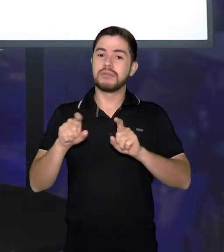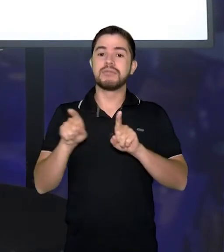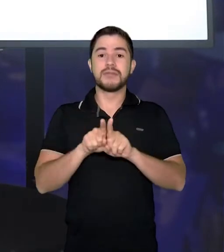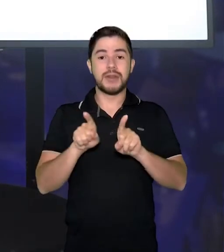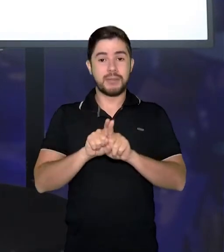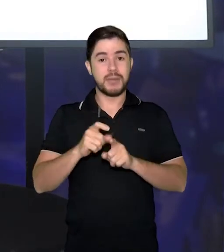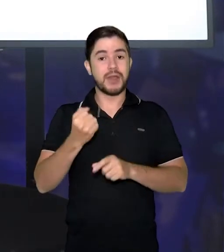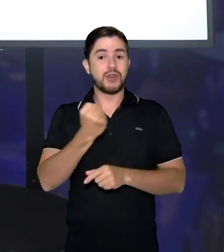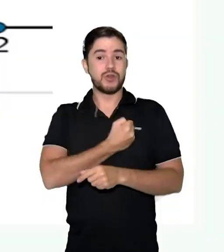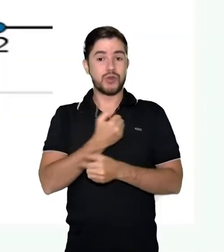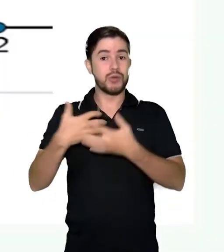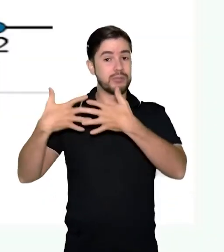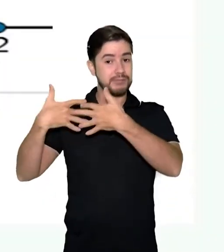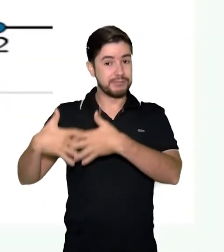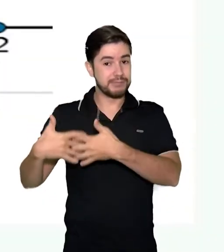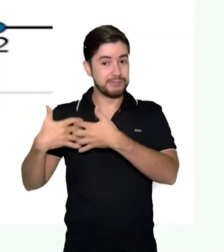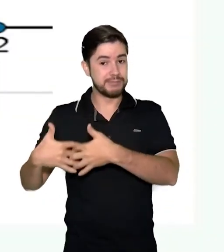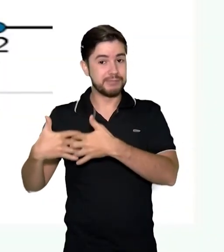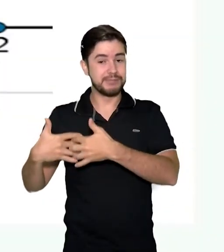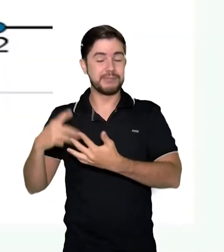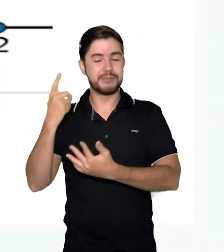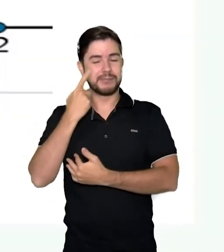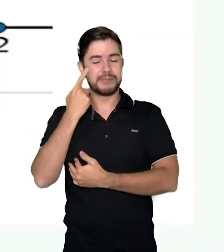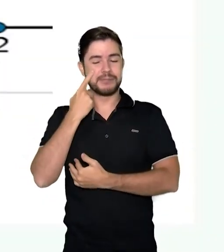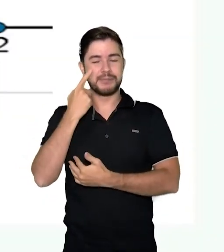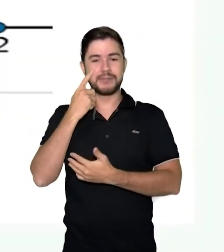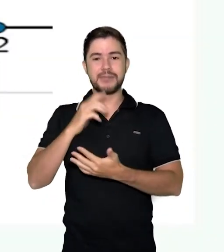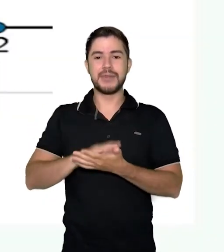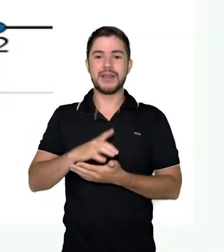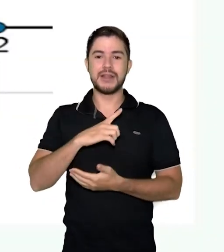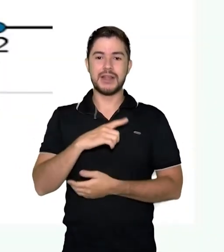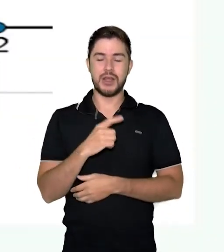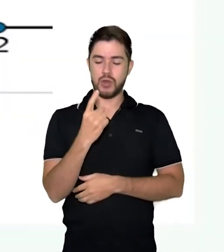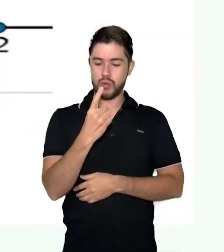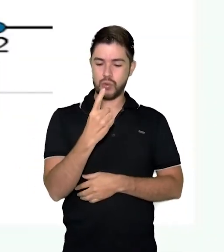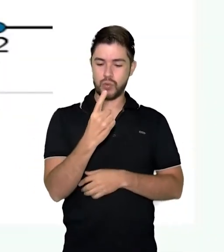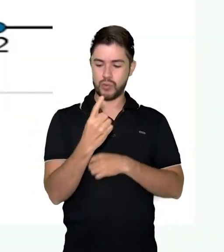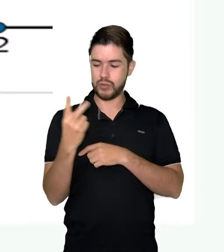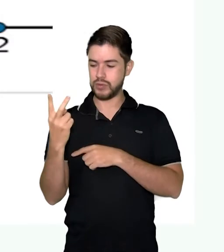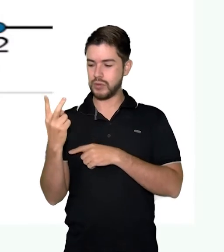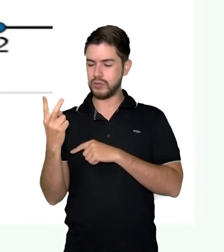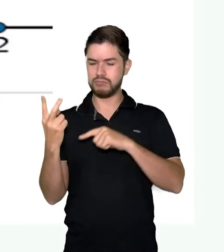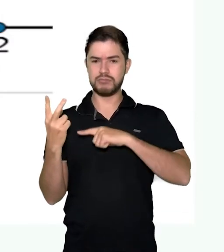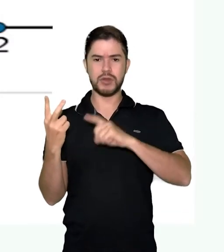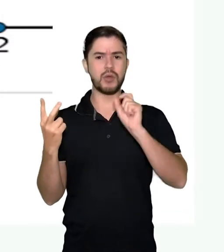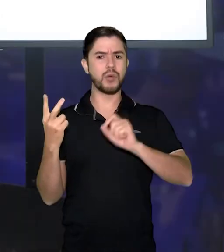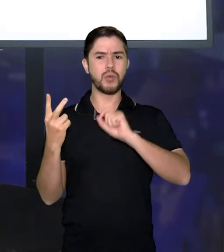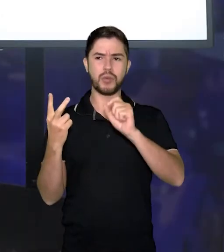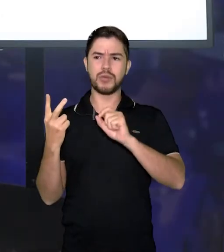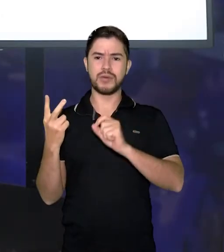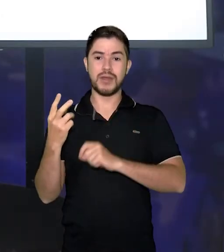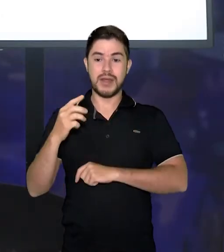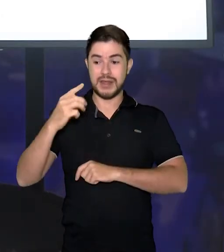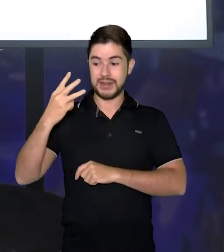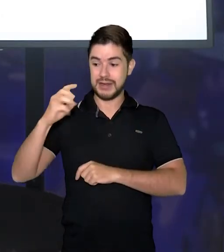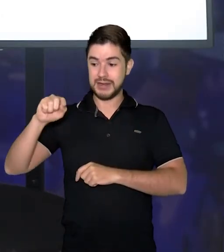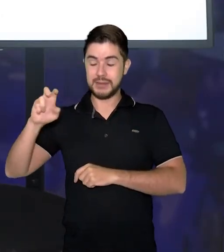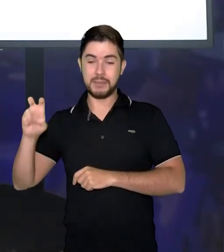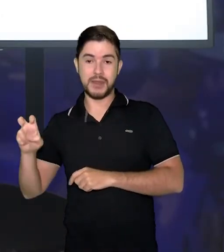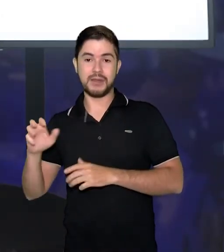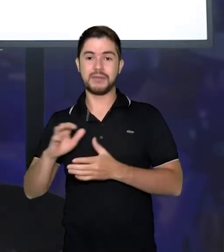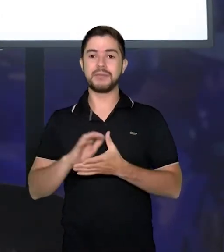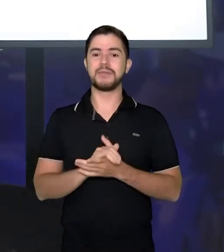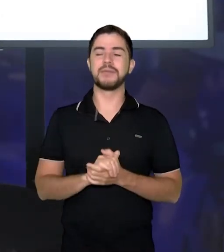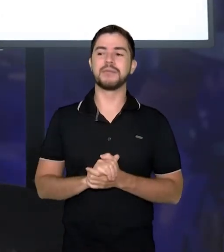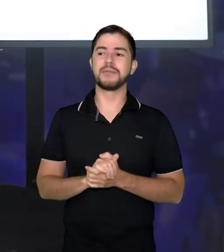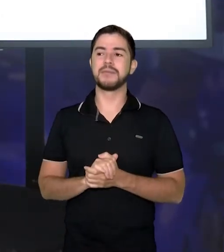reta. Vejam só, voltando, entre 1 e 2, eu tenho 3 meios.